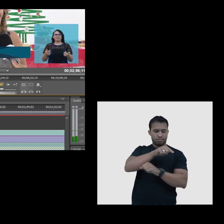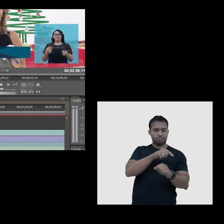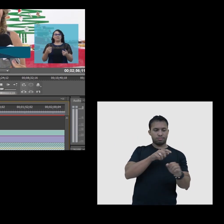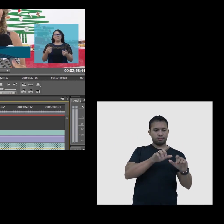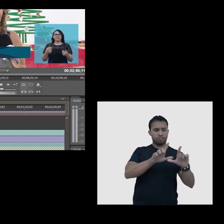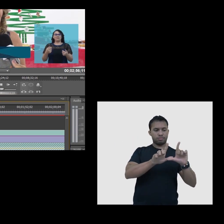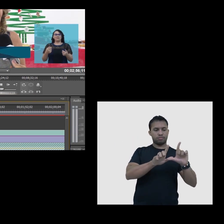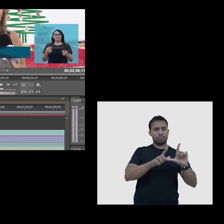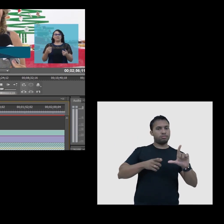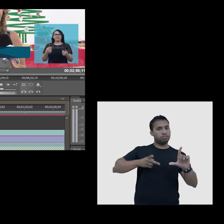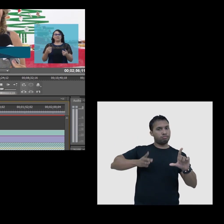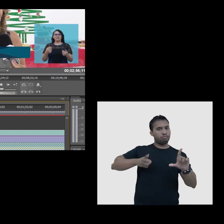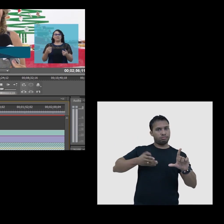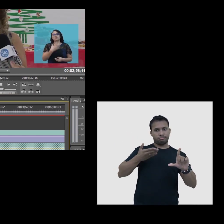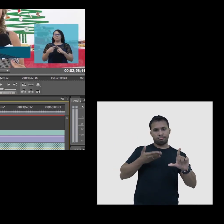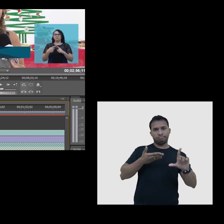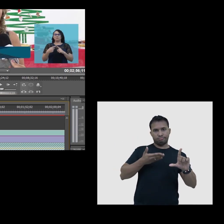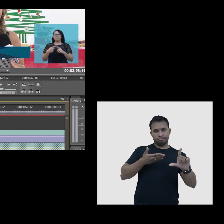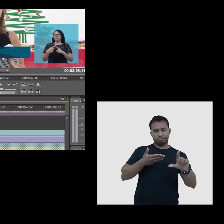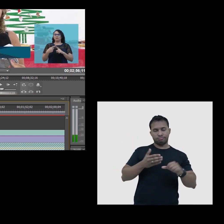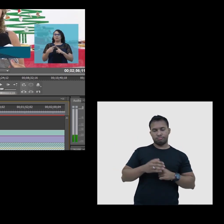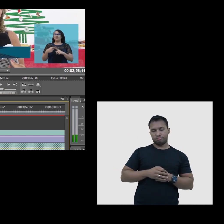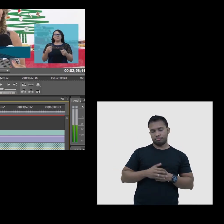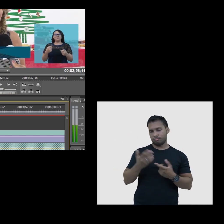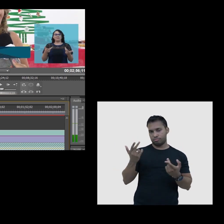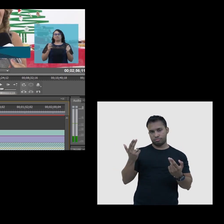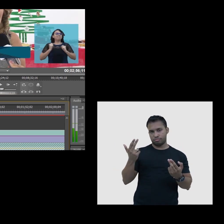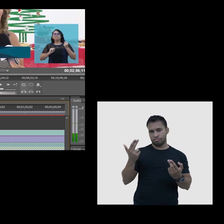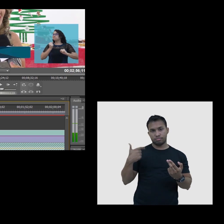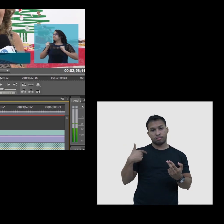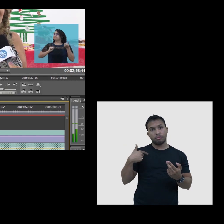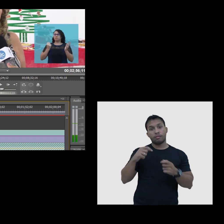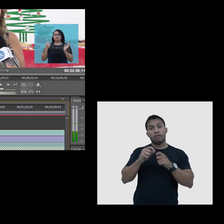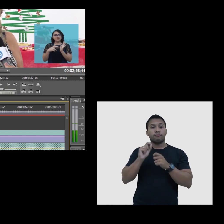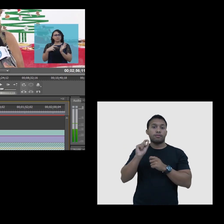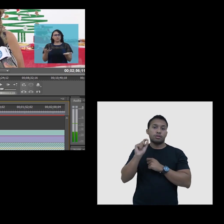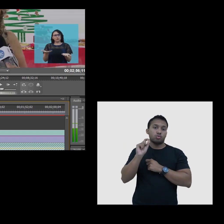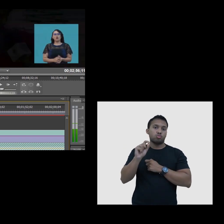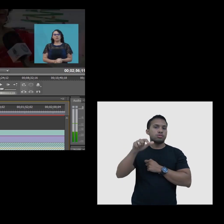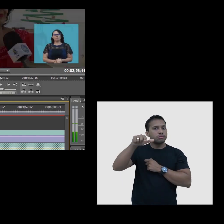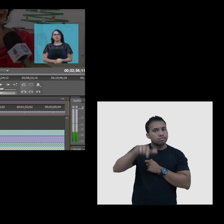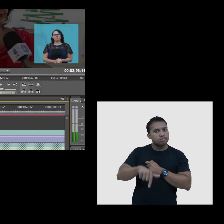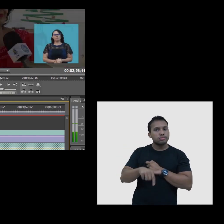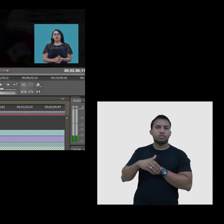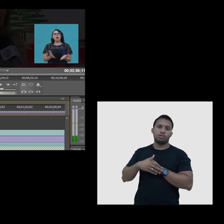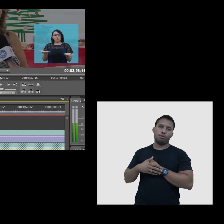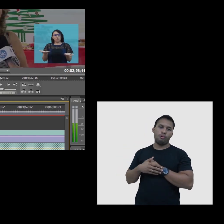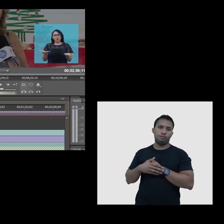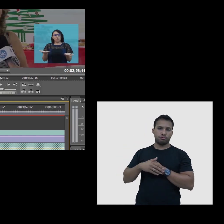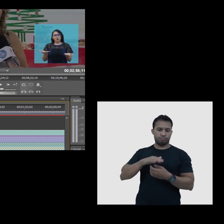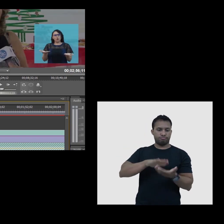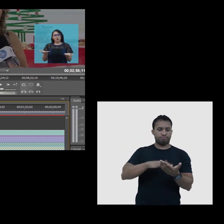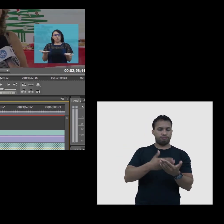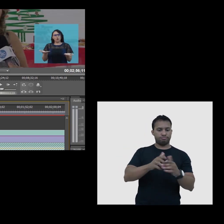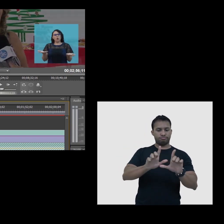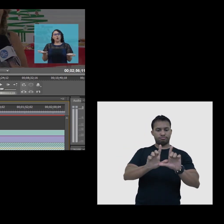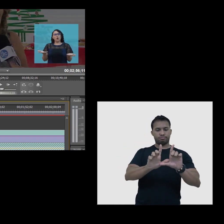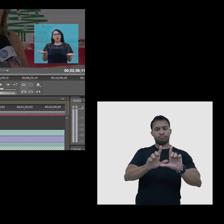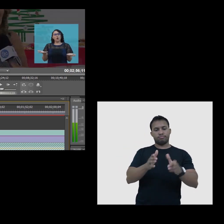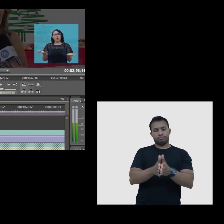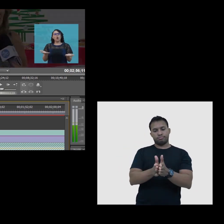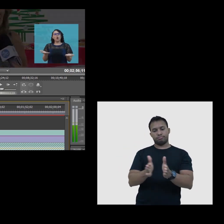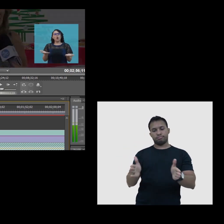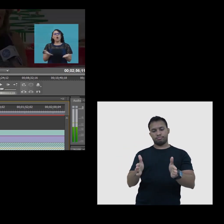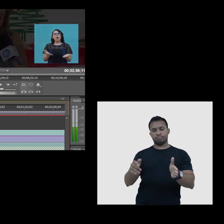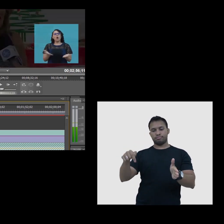aparecer um quadro que a tela escureceu, ficou preto no vídeo base e a gente vai aplicar novamente aqui na janela